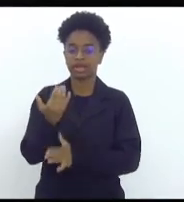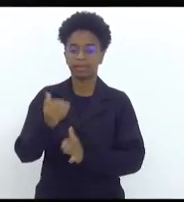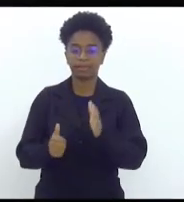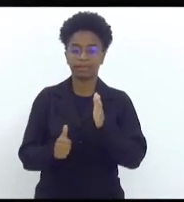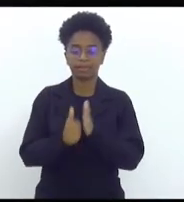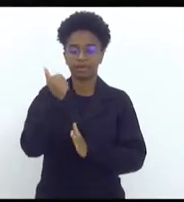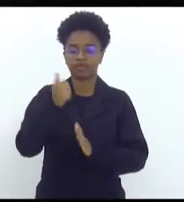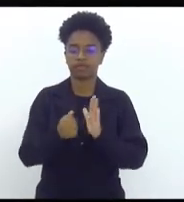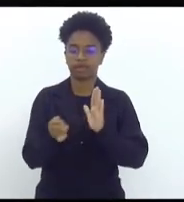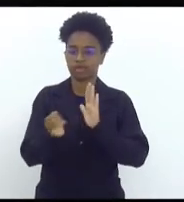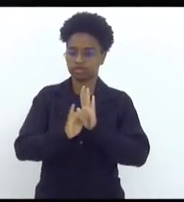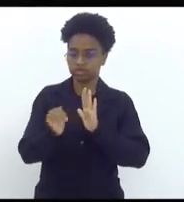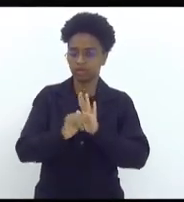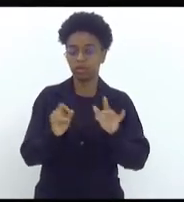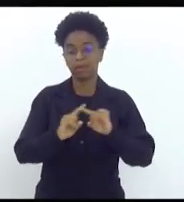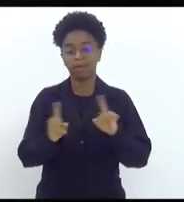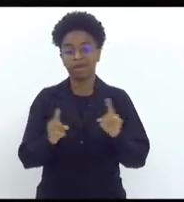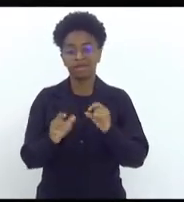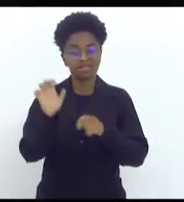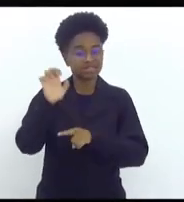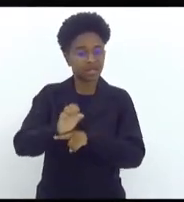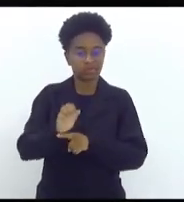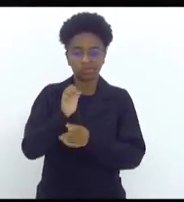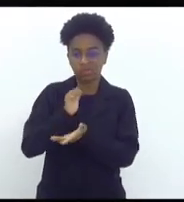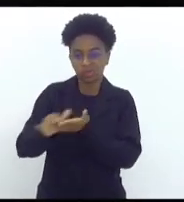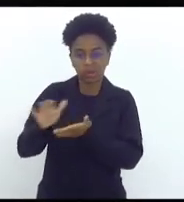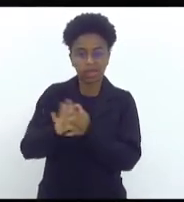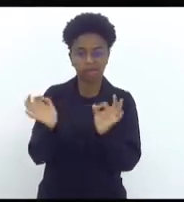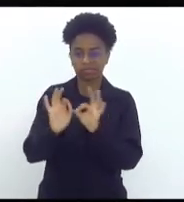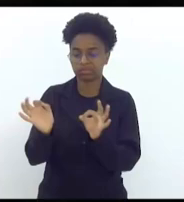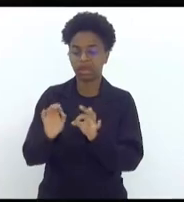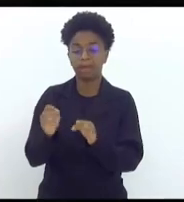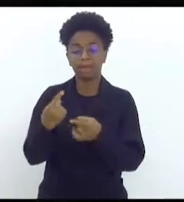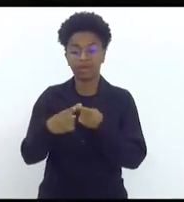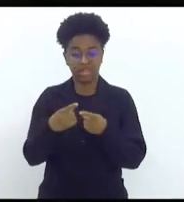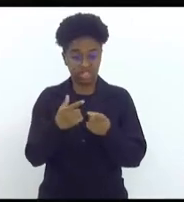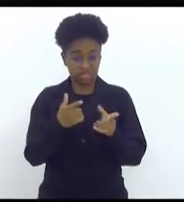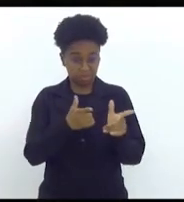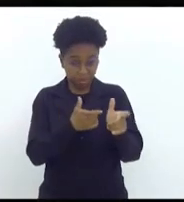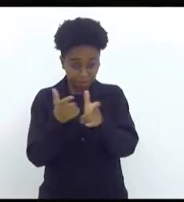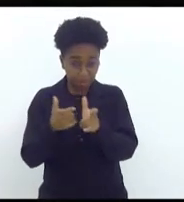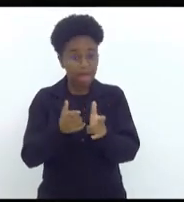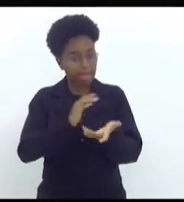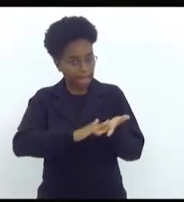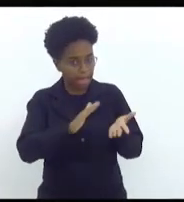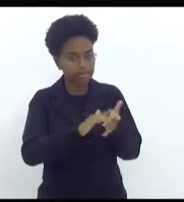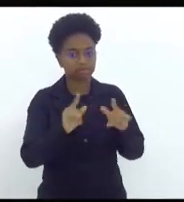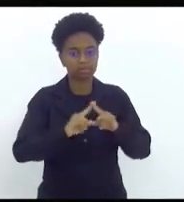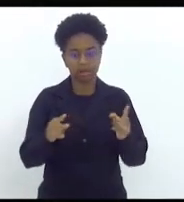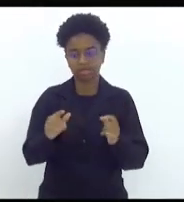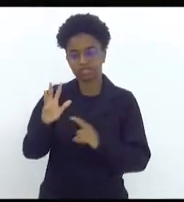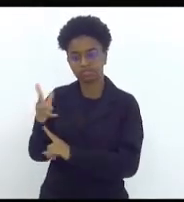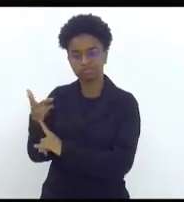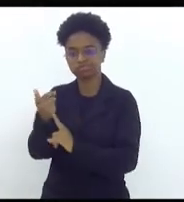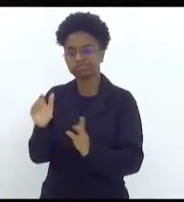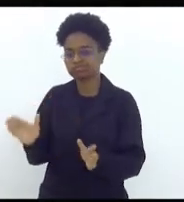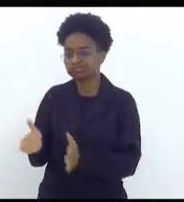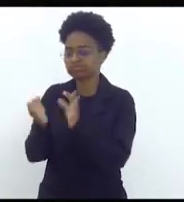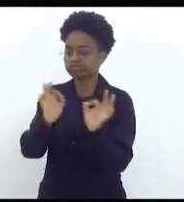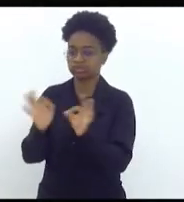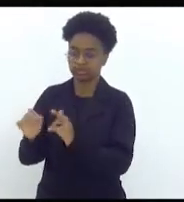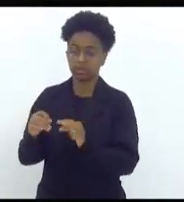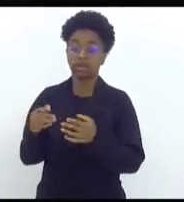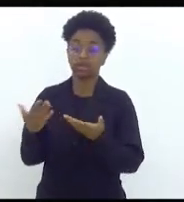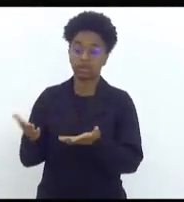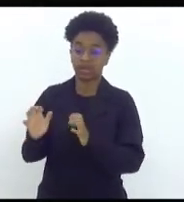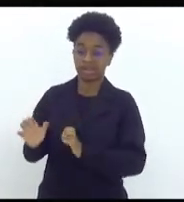culturais mas o estado nunca gastou que gasta em uma bala na CDD para investir nesse evento e esse evento é o que traz